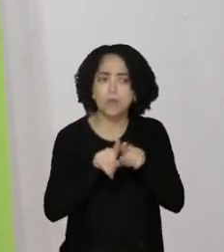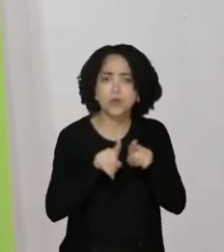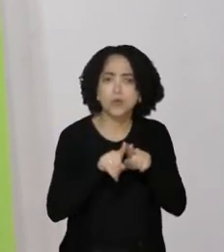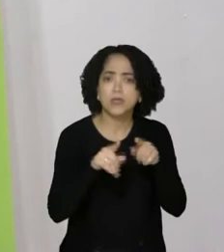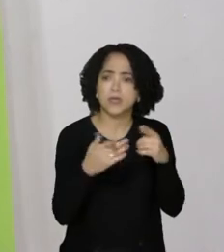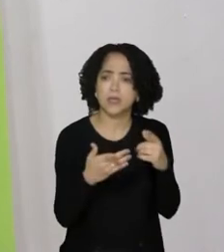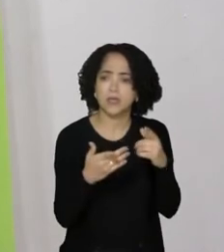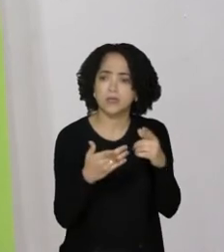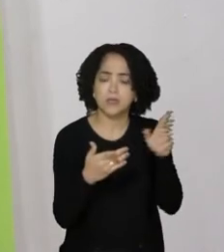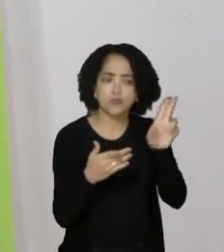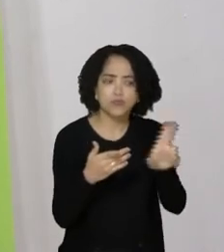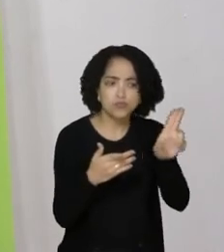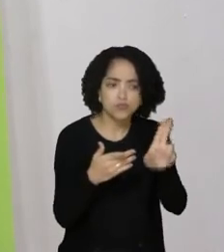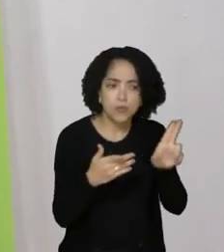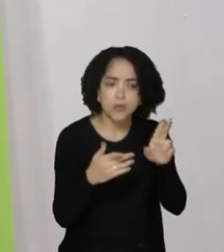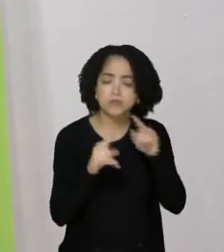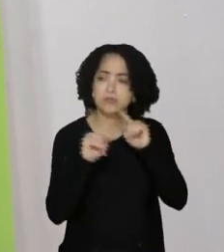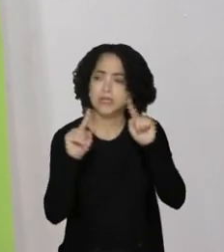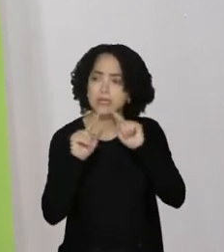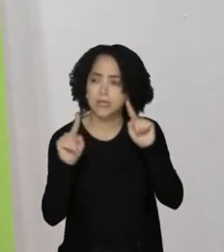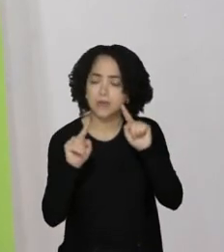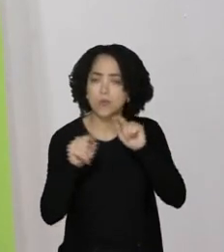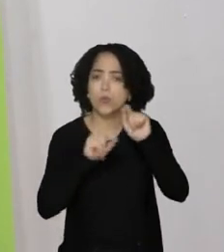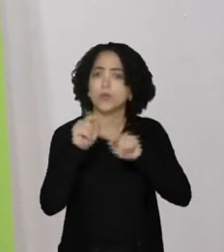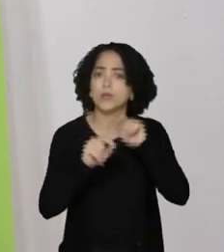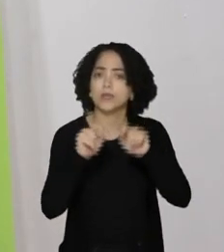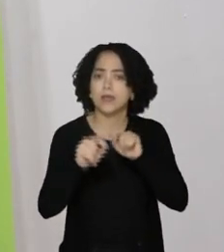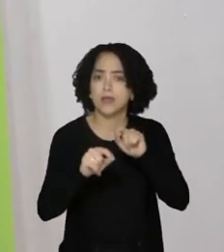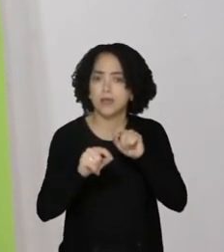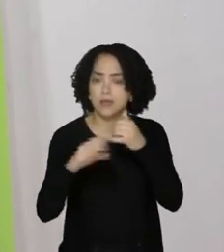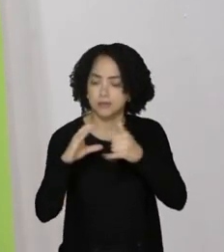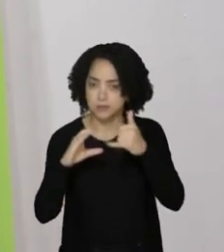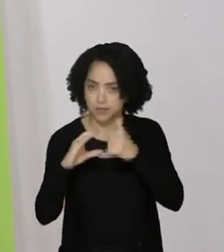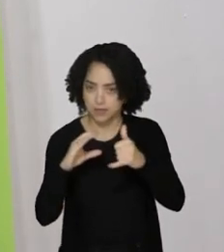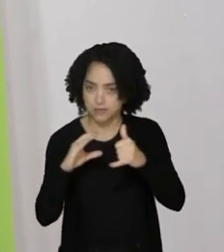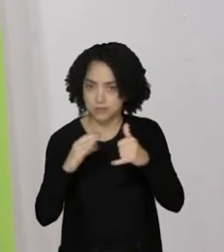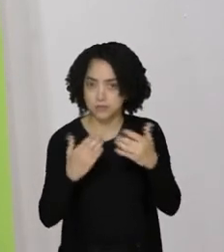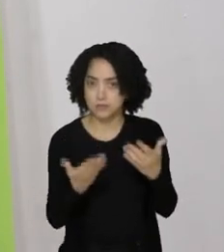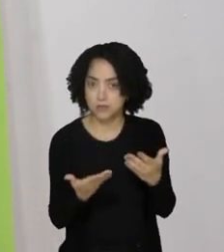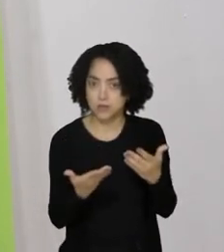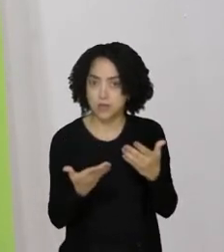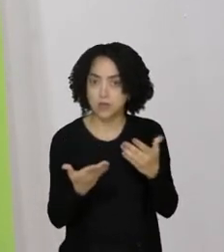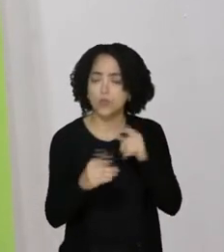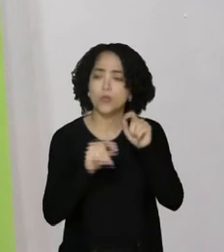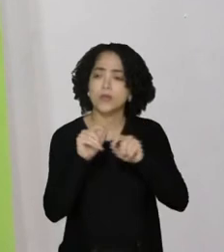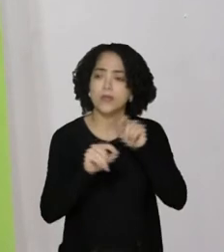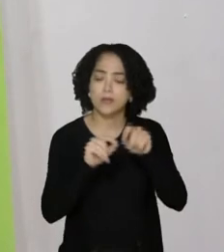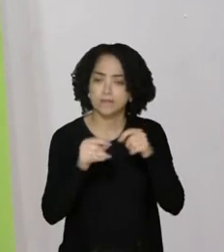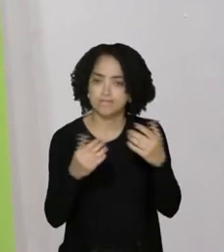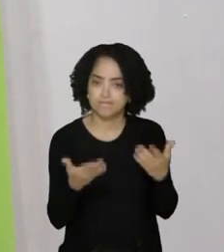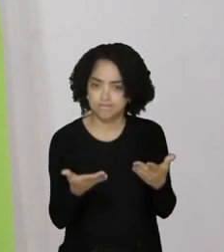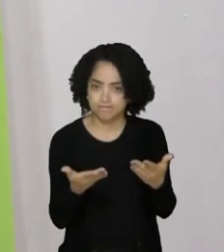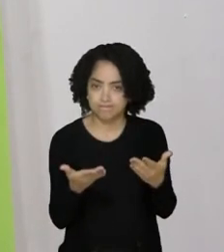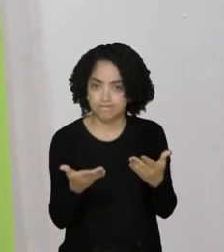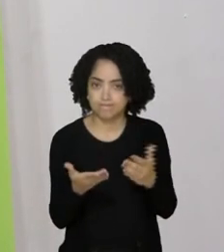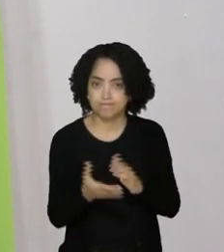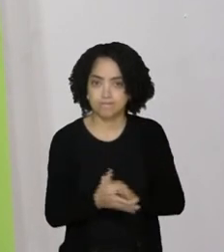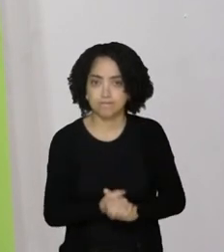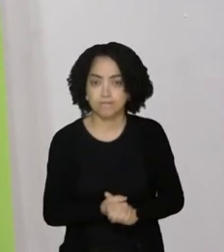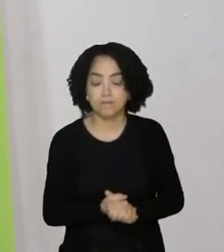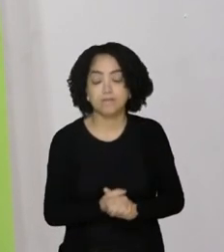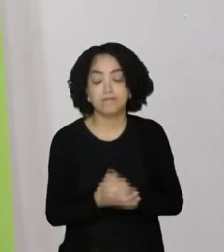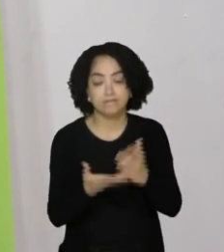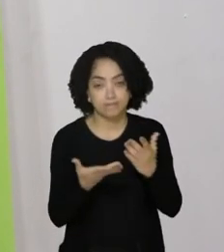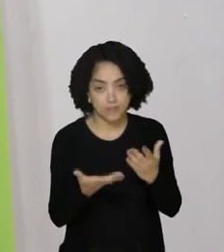reclamam tanto da Celeste O que é Celeste O que é essa